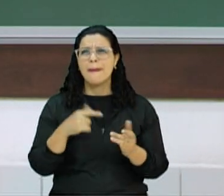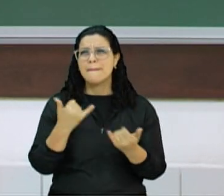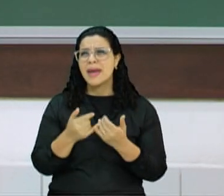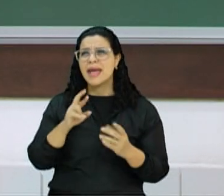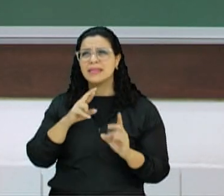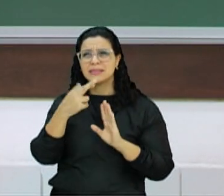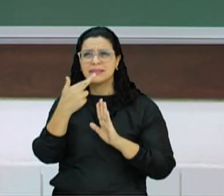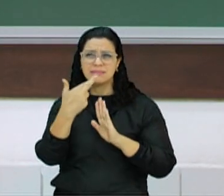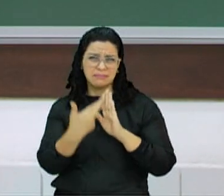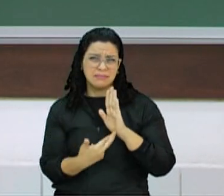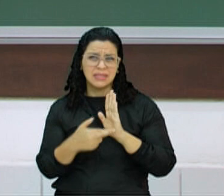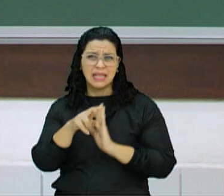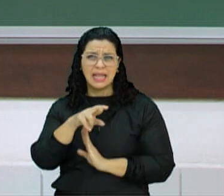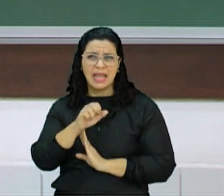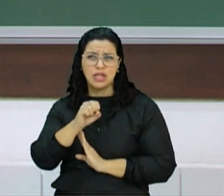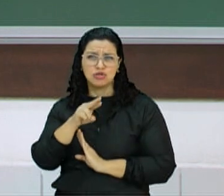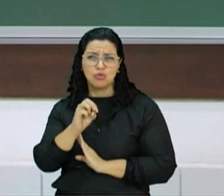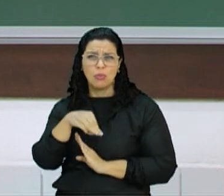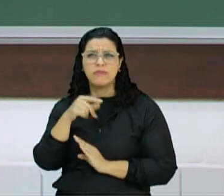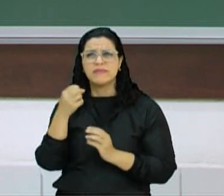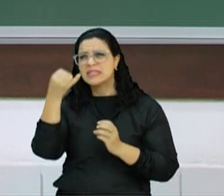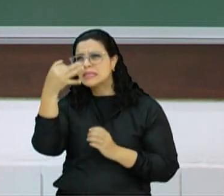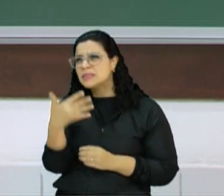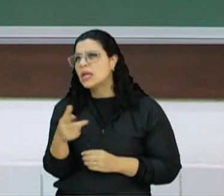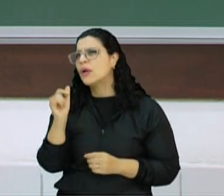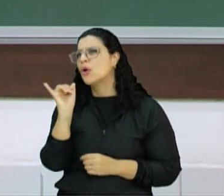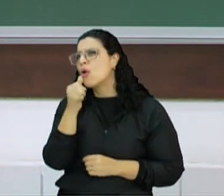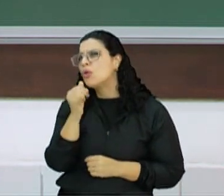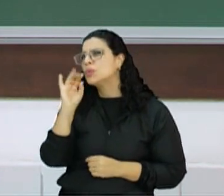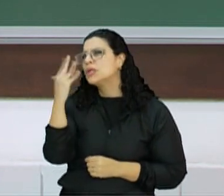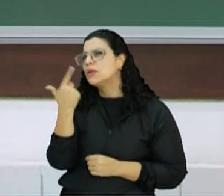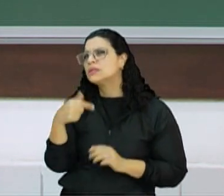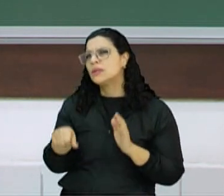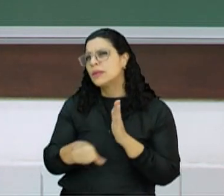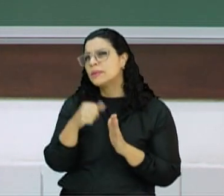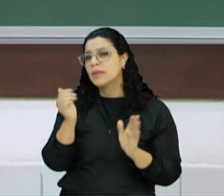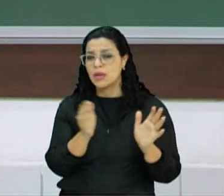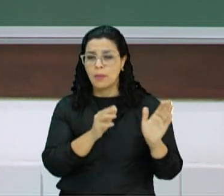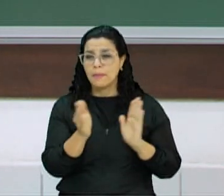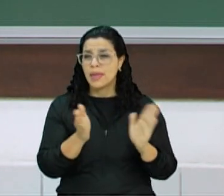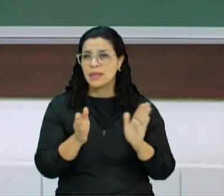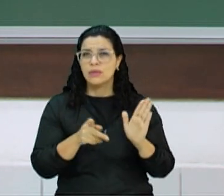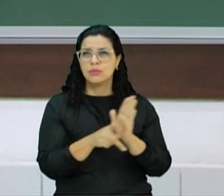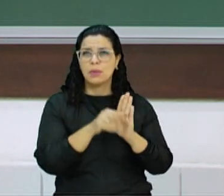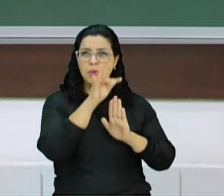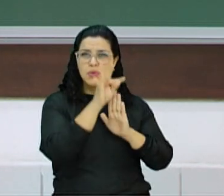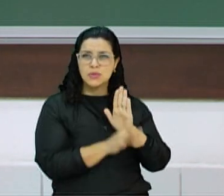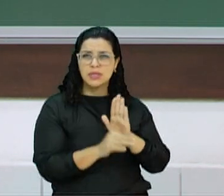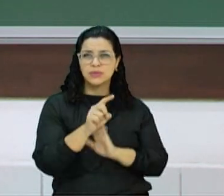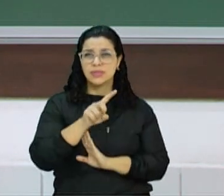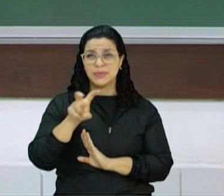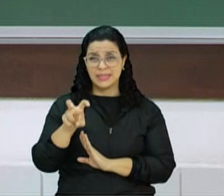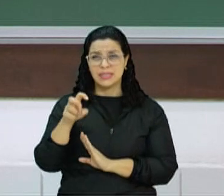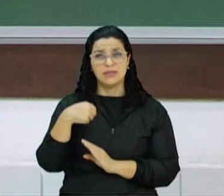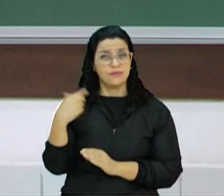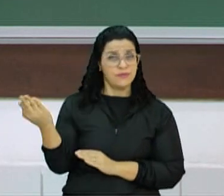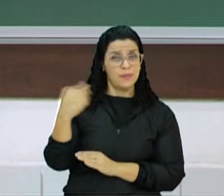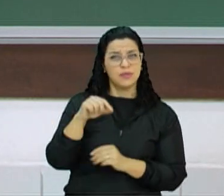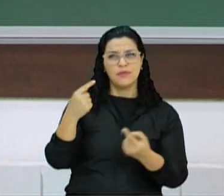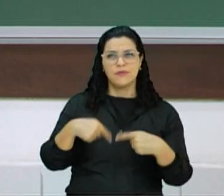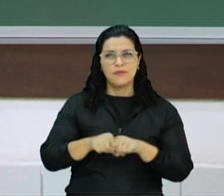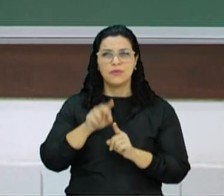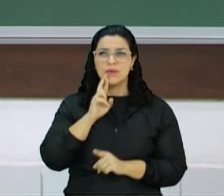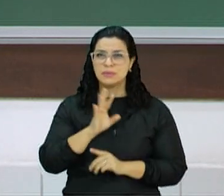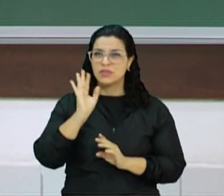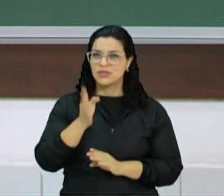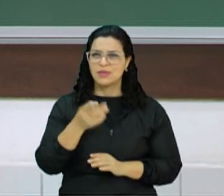de um resumo. Então, resumidamente, ele conta para mim o que aconteceu nessa primeira parte do conto da aula 115. Vamos lá? Já volto